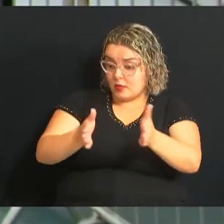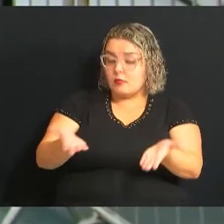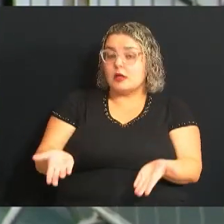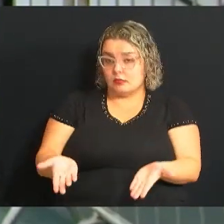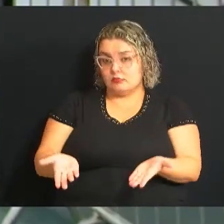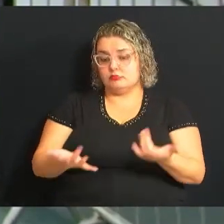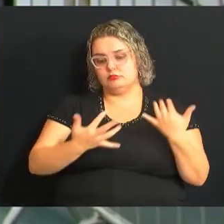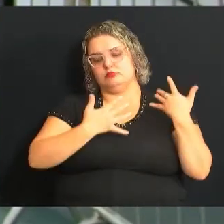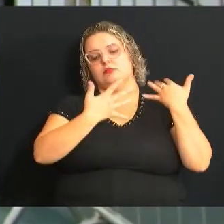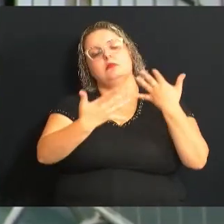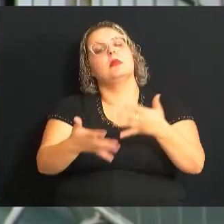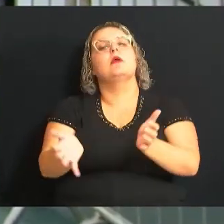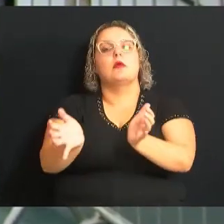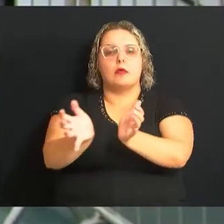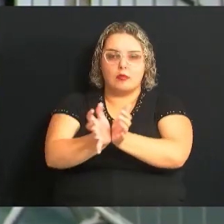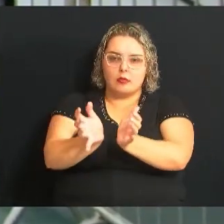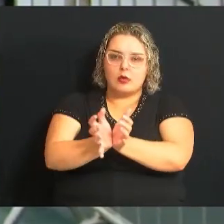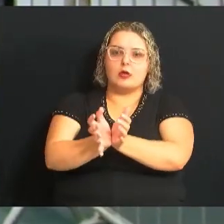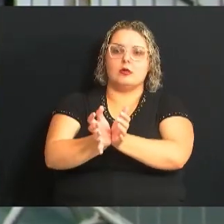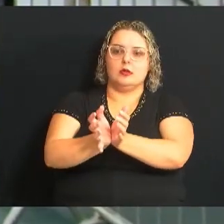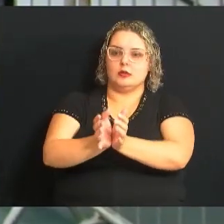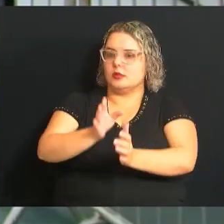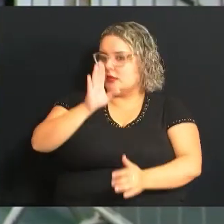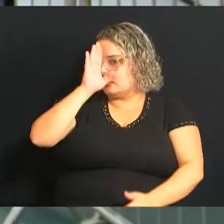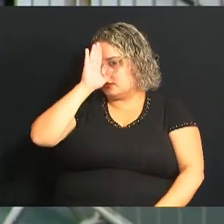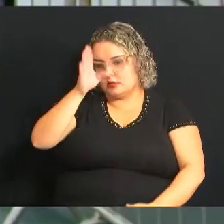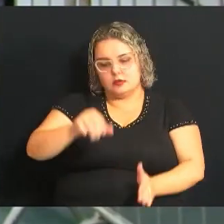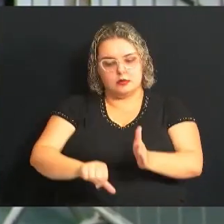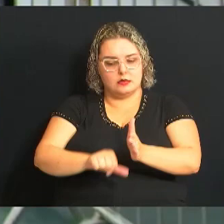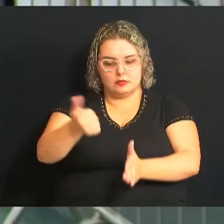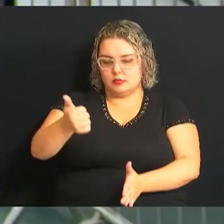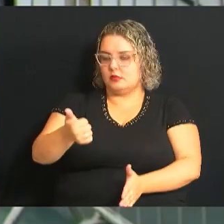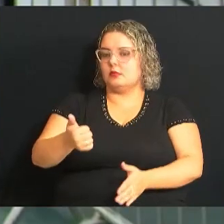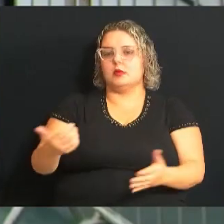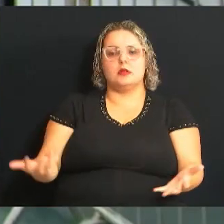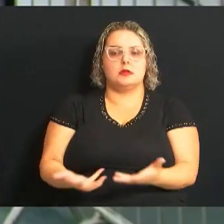através da comissão, foi uma das primeiras iniciativas,